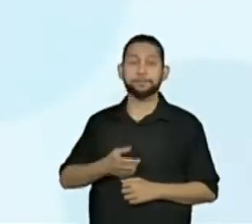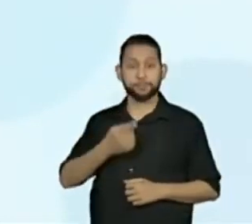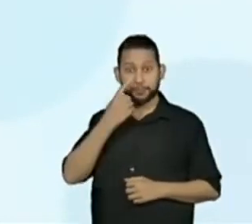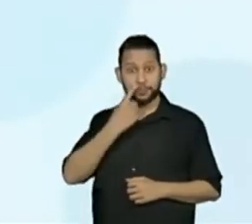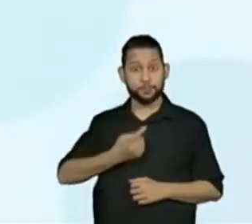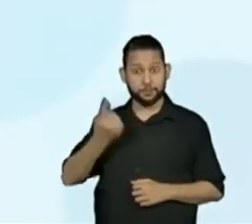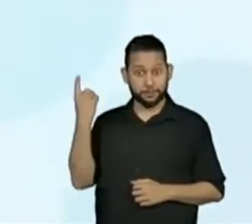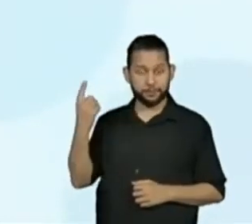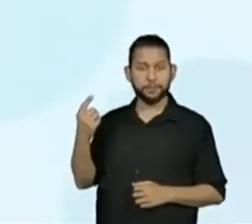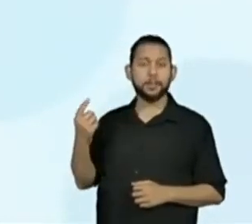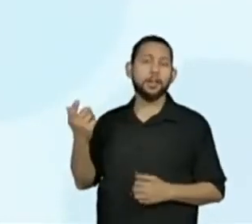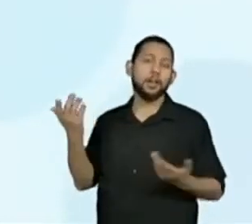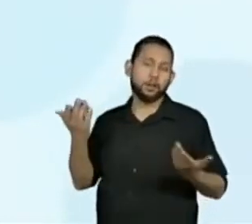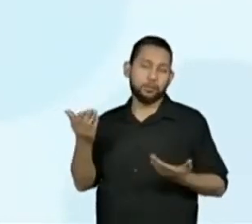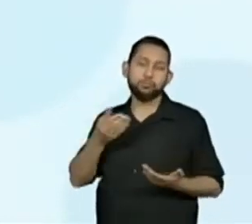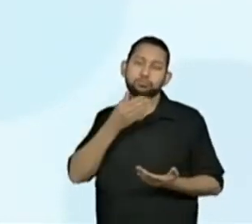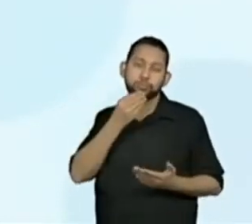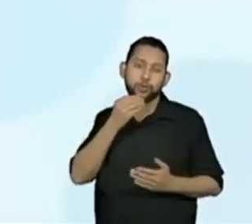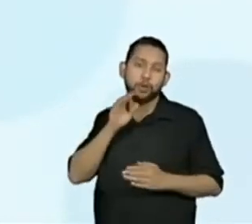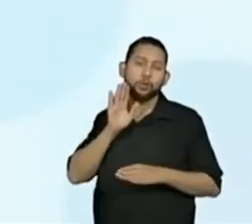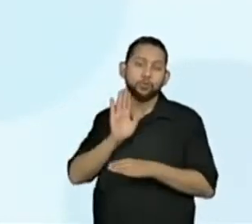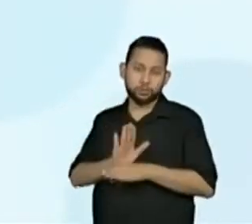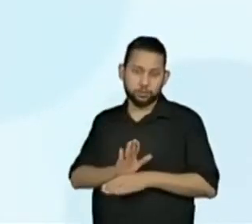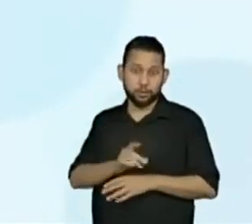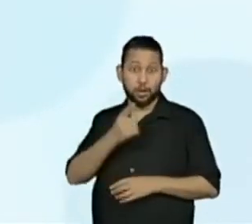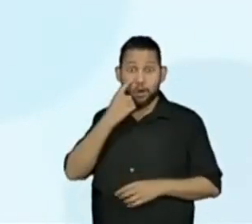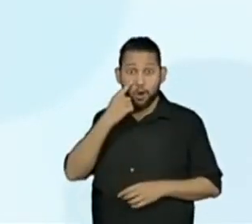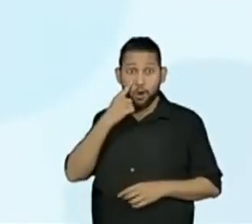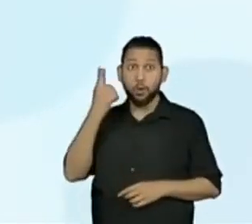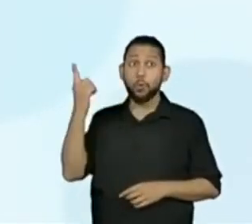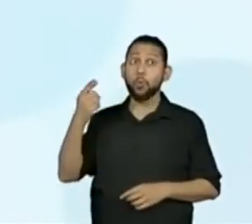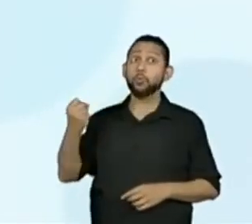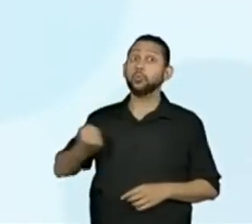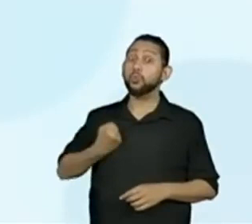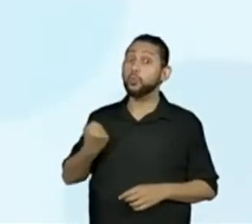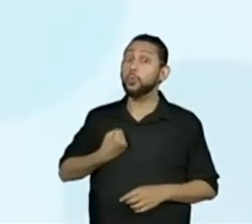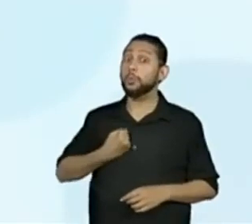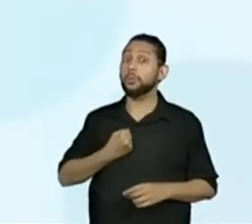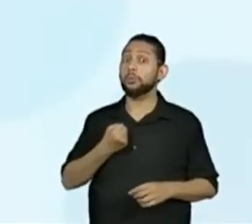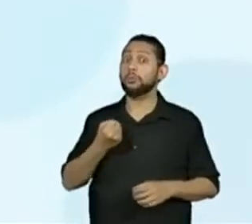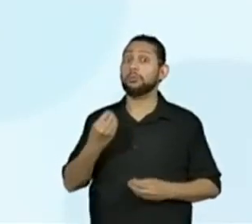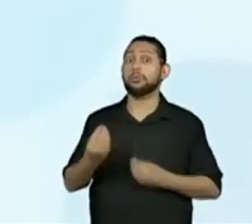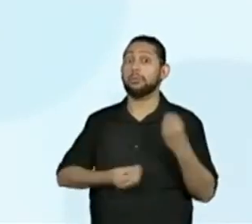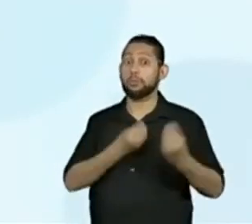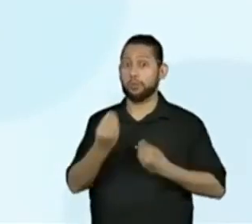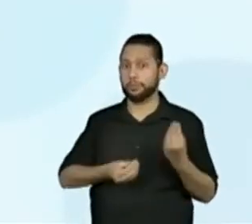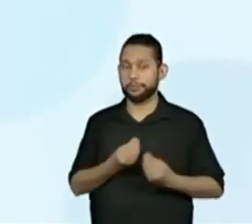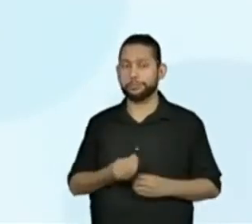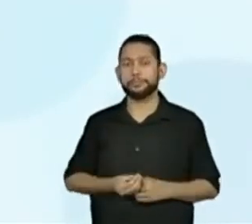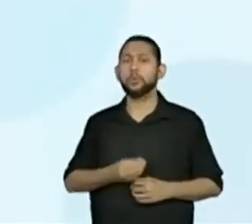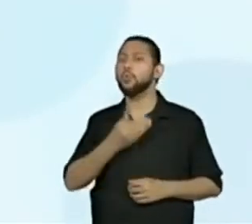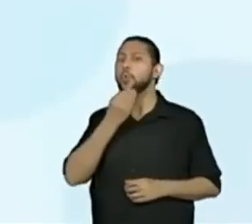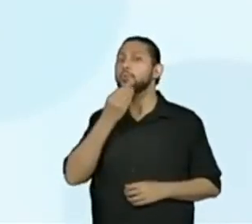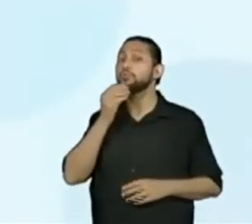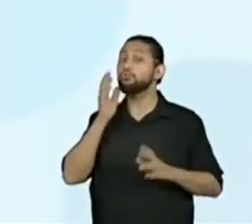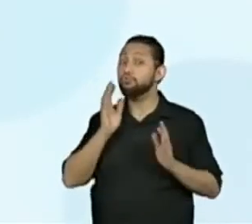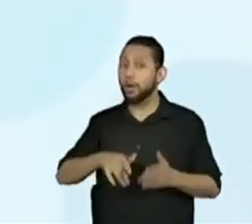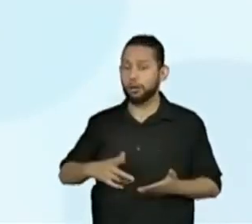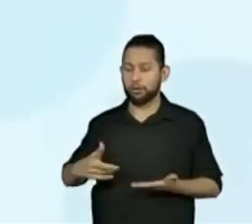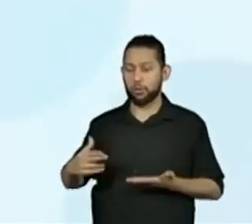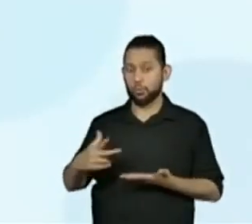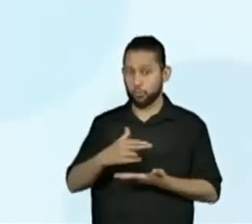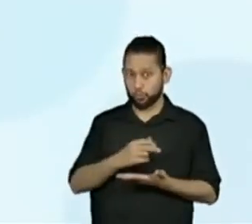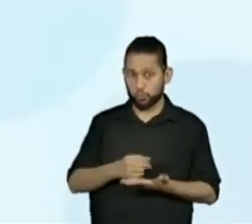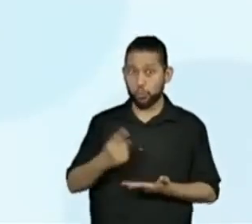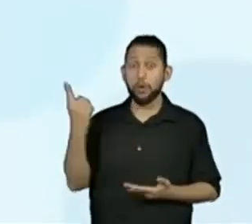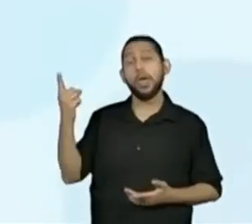Vamos ajudar o Matheus lendo em voz alta os seguintes números. Então, ele já recortou os números e